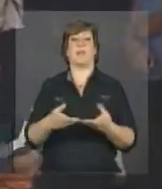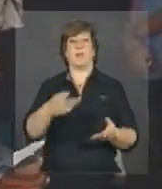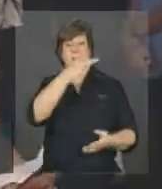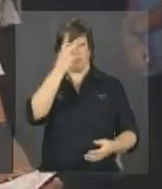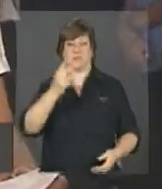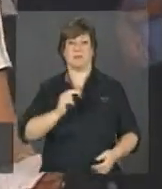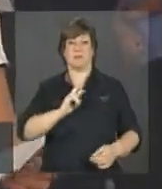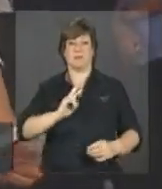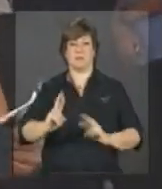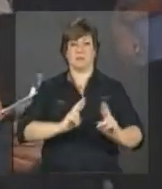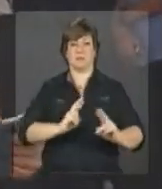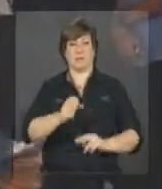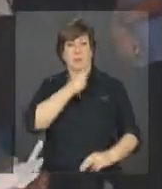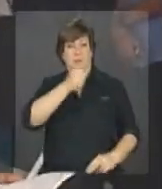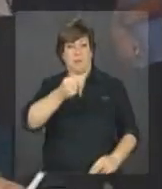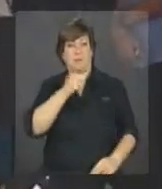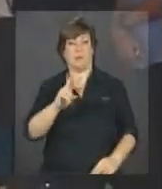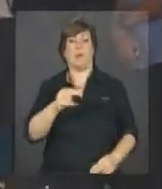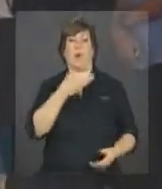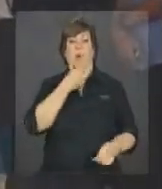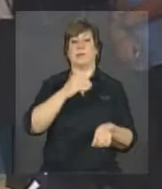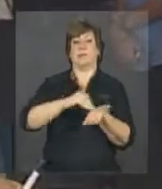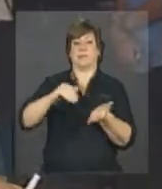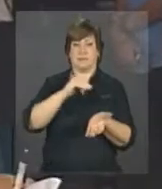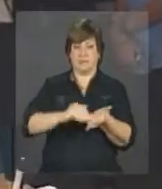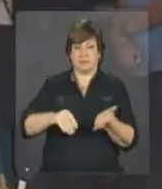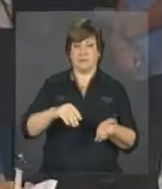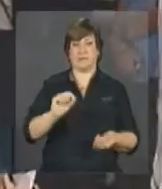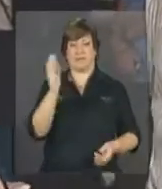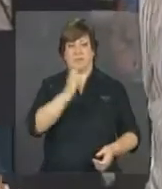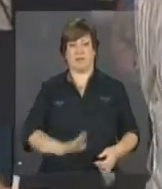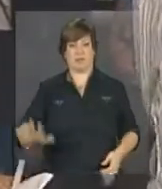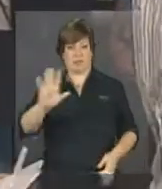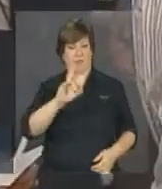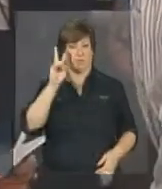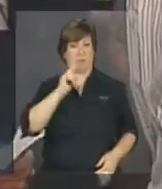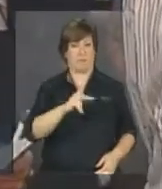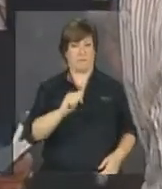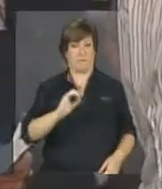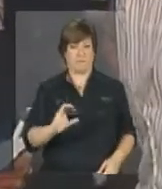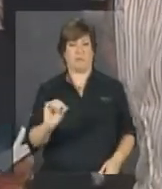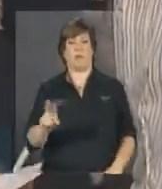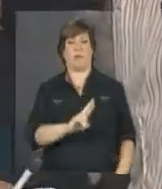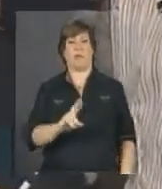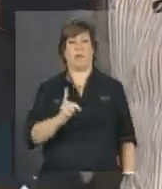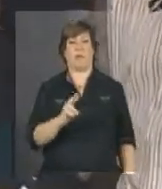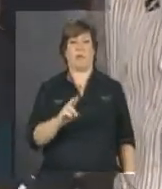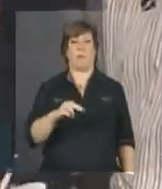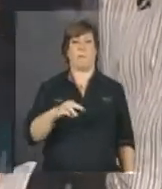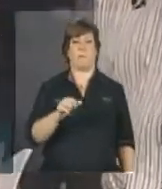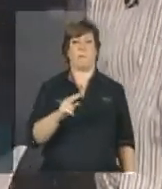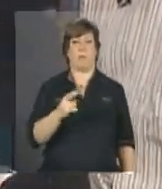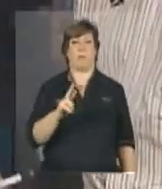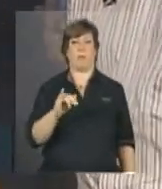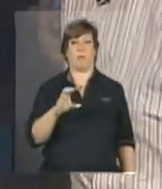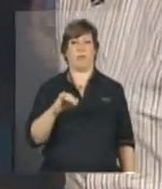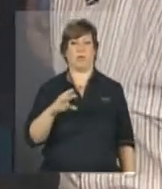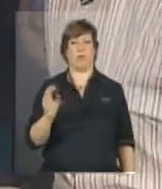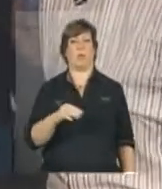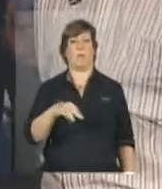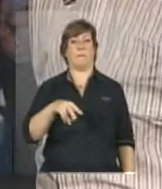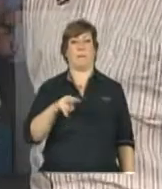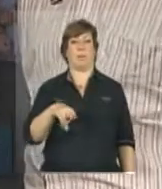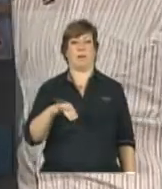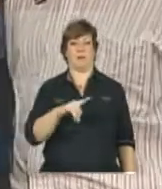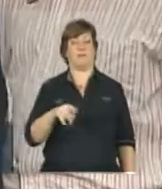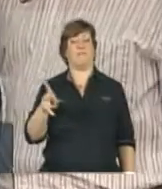conceder entrevista nesse momento para a gente, o secretário nacional do Programa de Aceleração do Crescimento, doutor Maurício Muniz, que vai falar sobre a